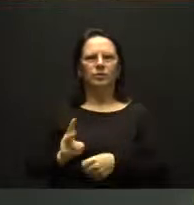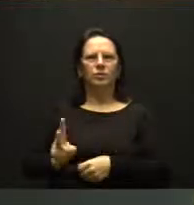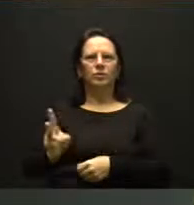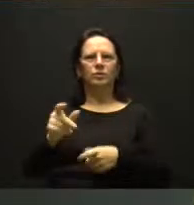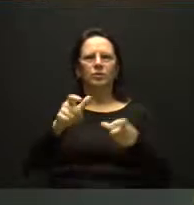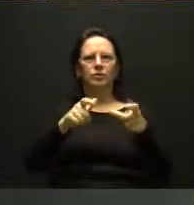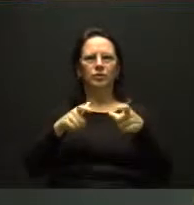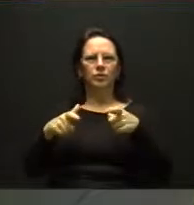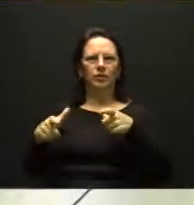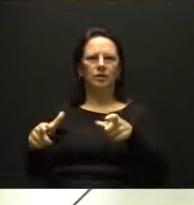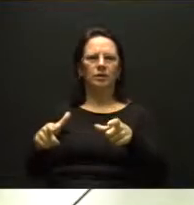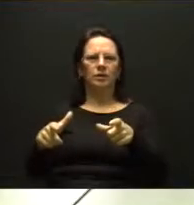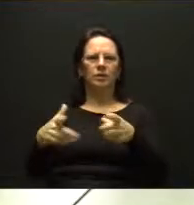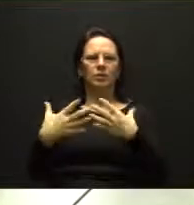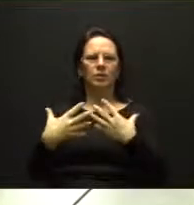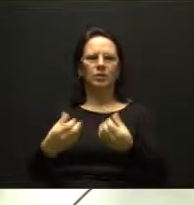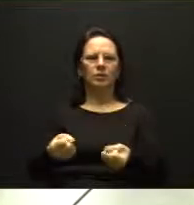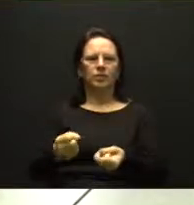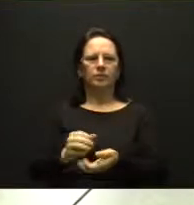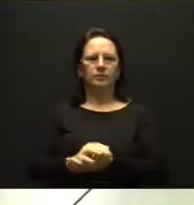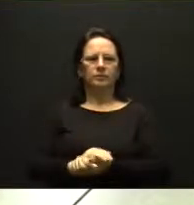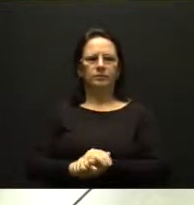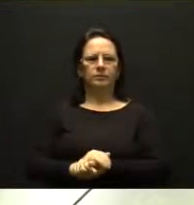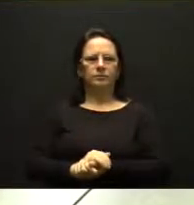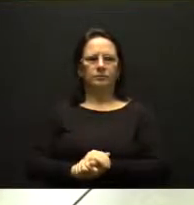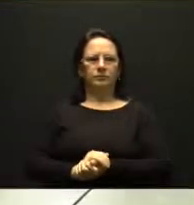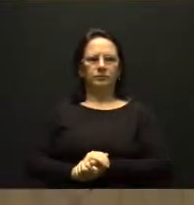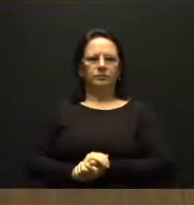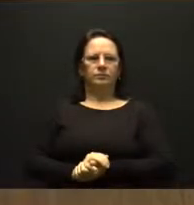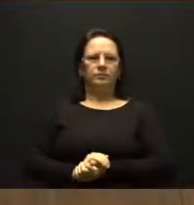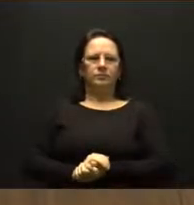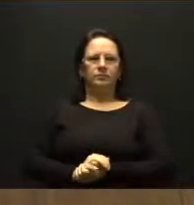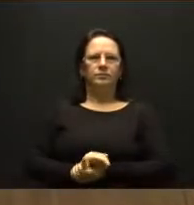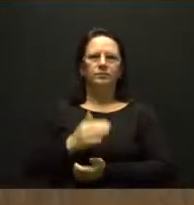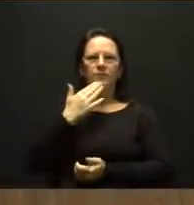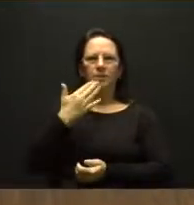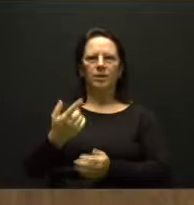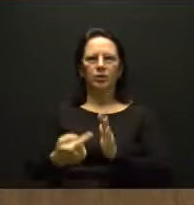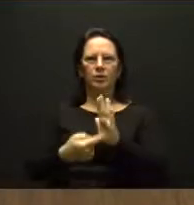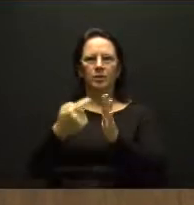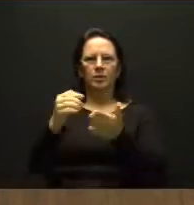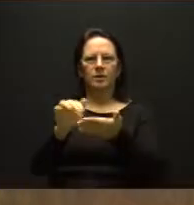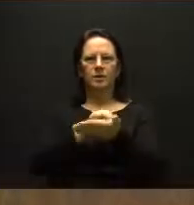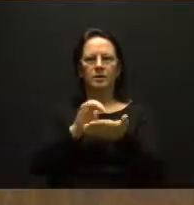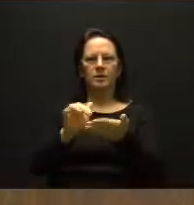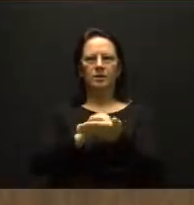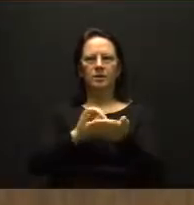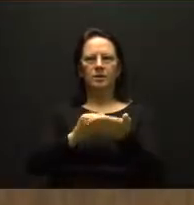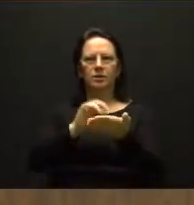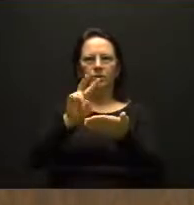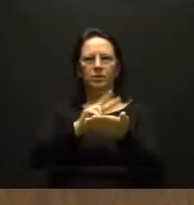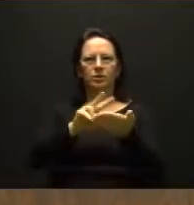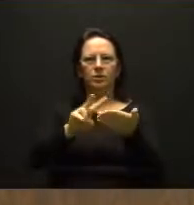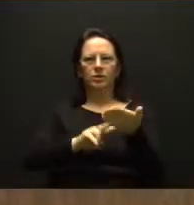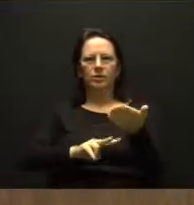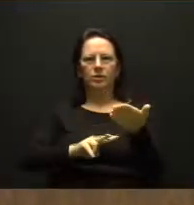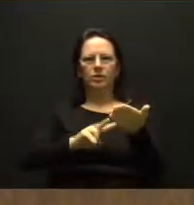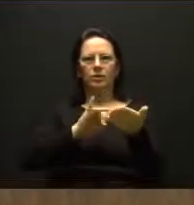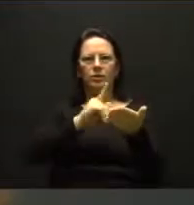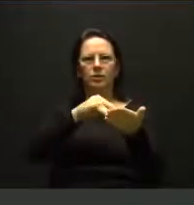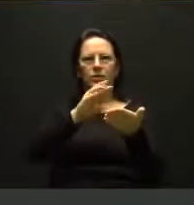permaneçam como se encontram aprovado solicito ao senhor primeiro secretário que proceda à leitura das indicações